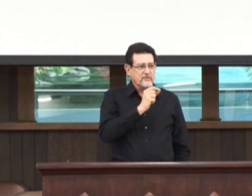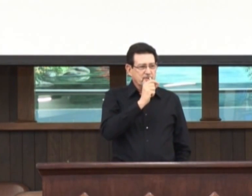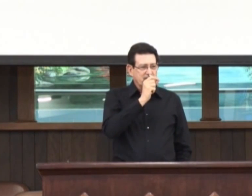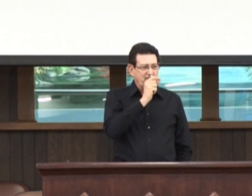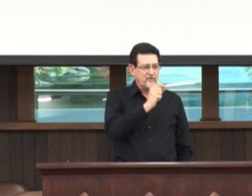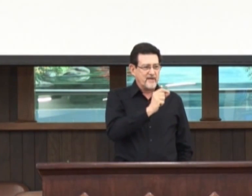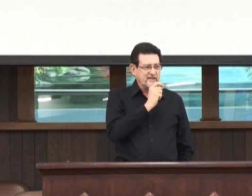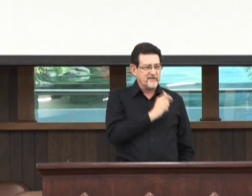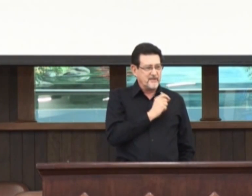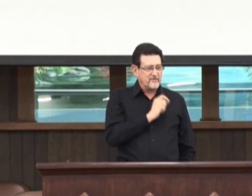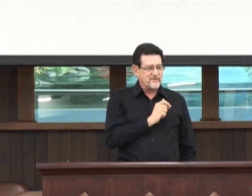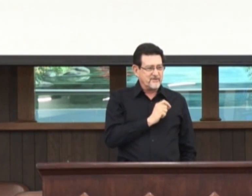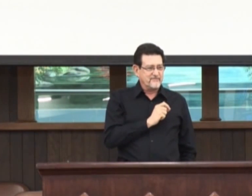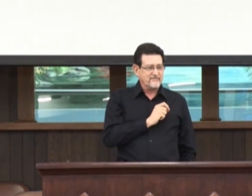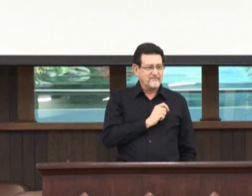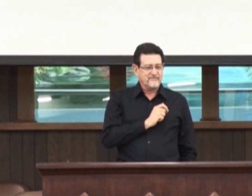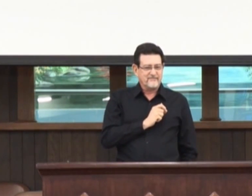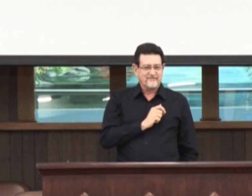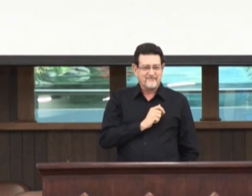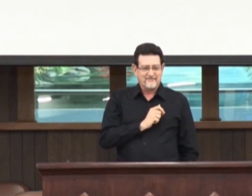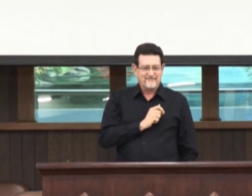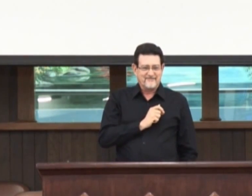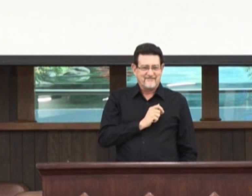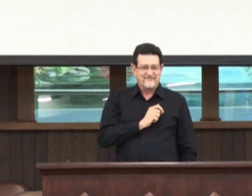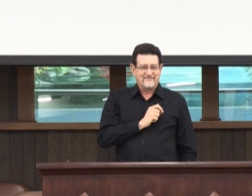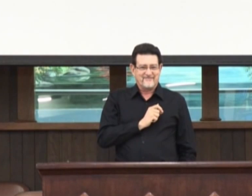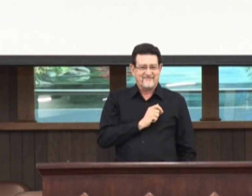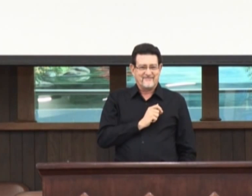âmbito da vontade de Deus.